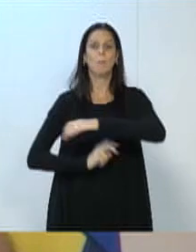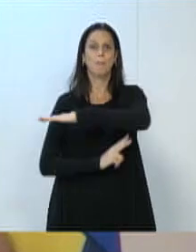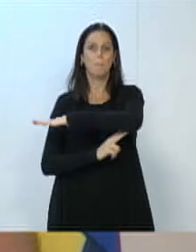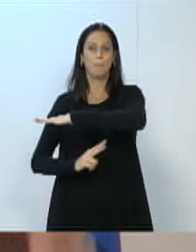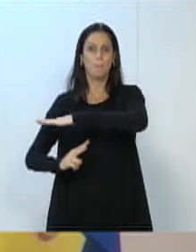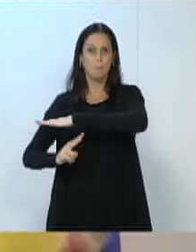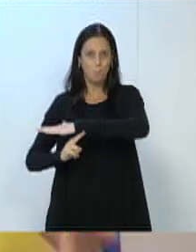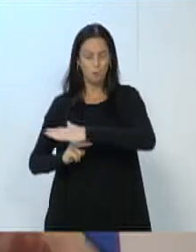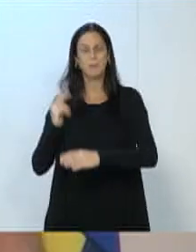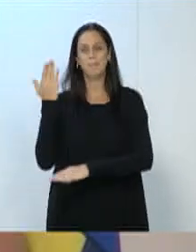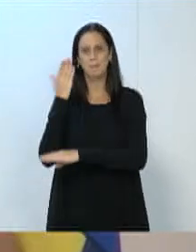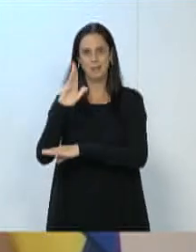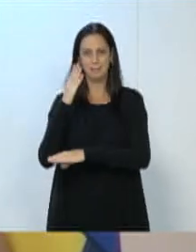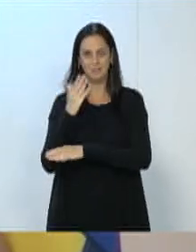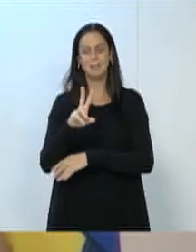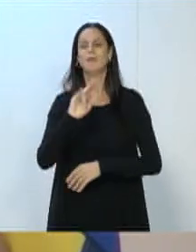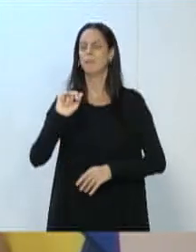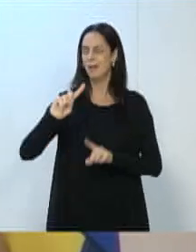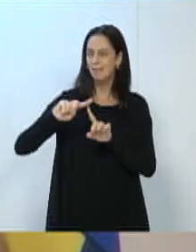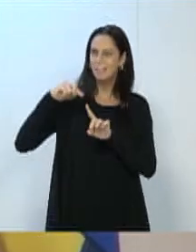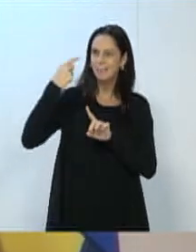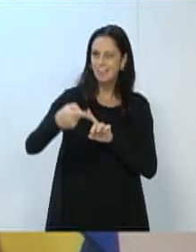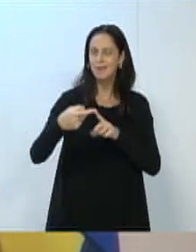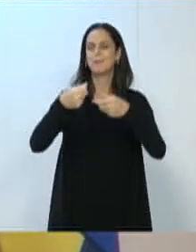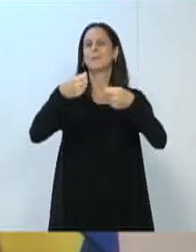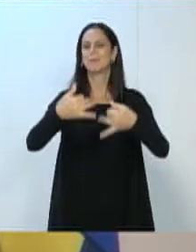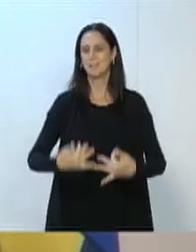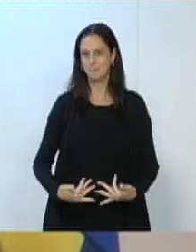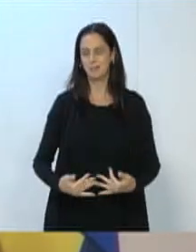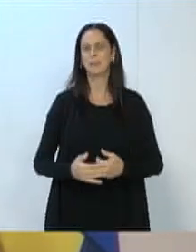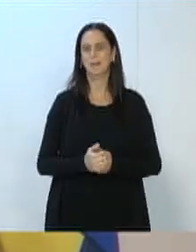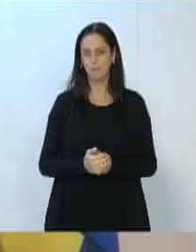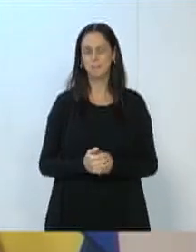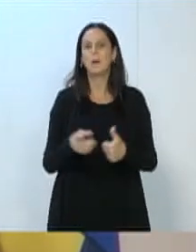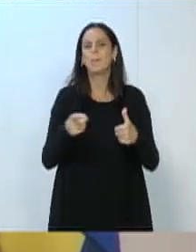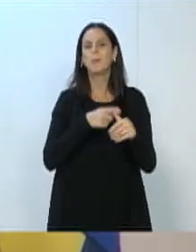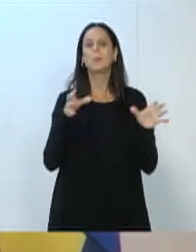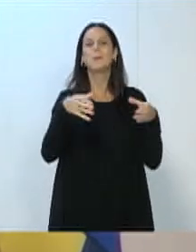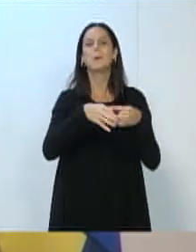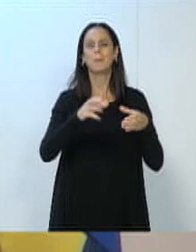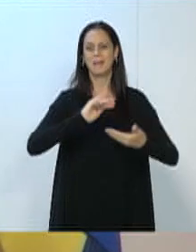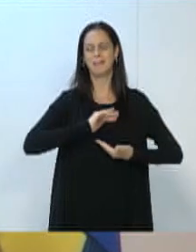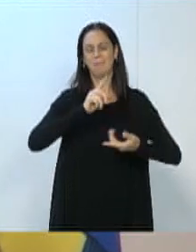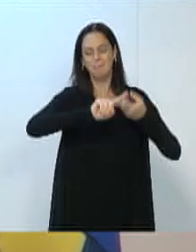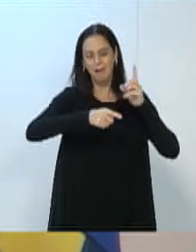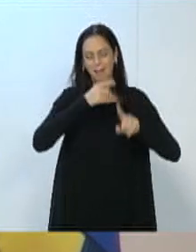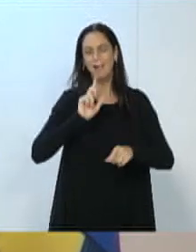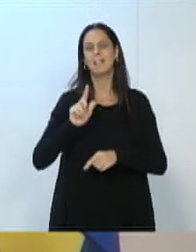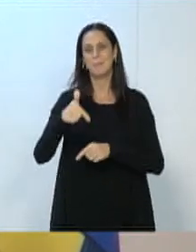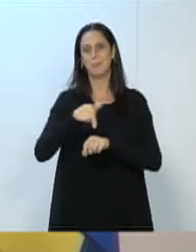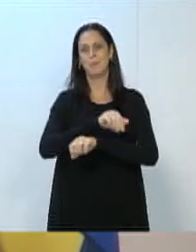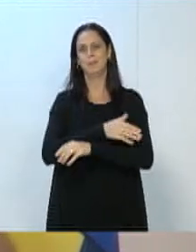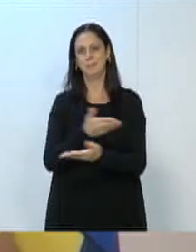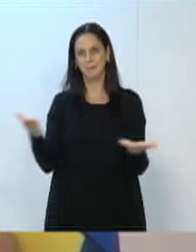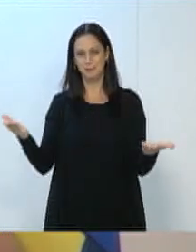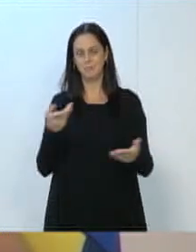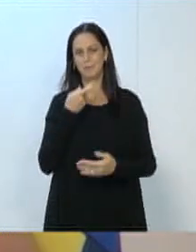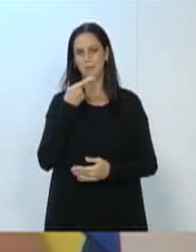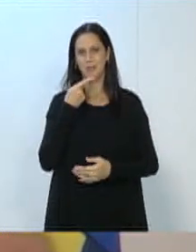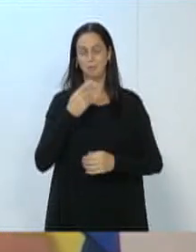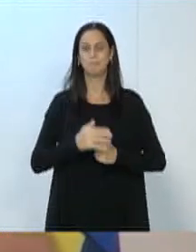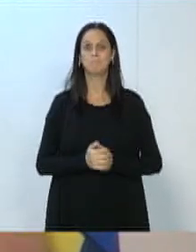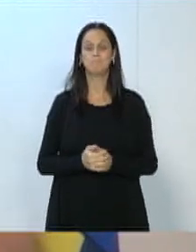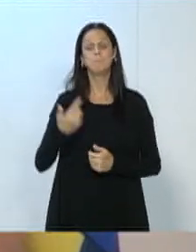é um outro conversa que a gente estar aqui na comissão de Defesa Civil outro assunto também ontem de noite